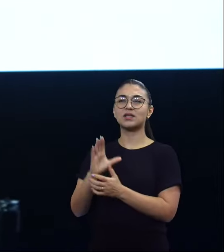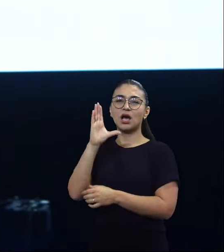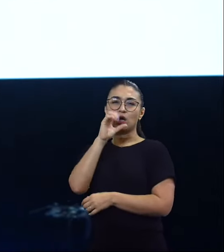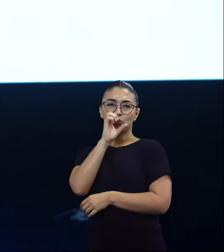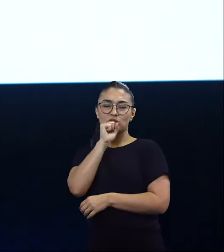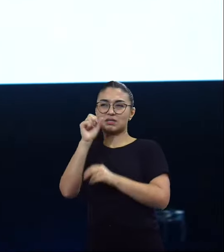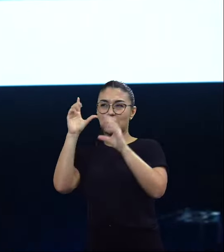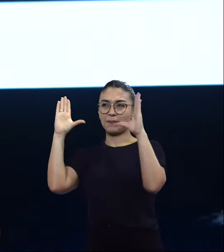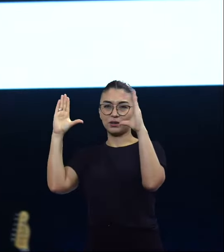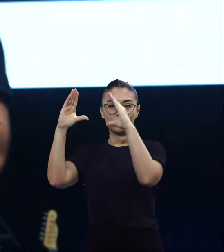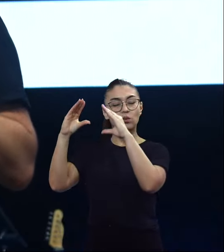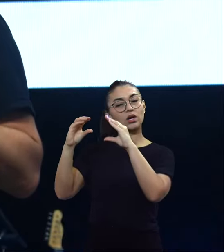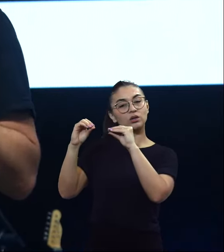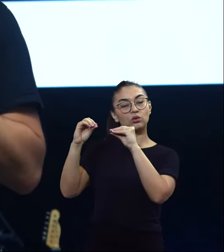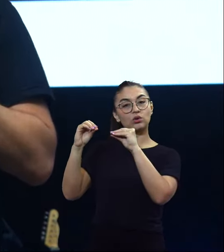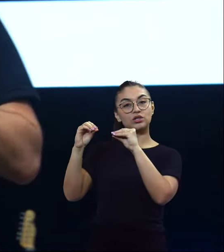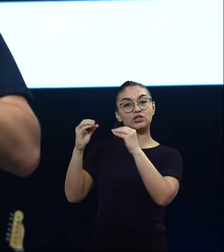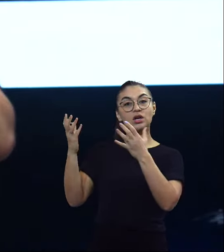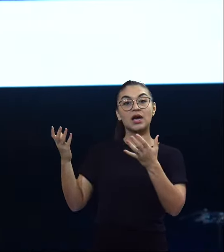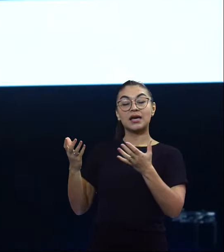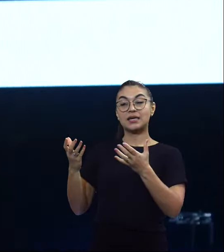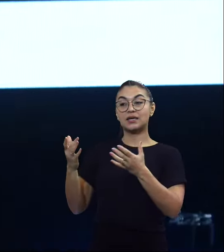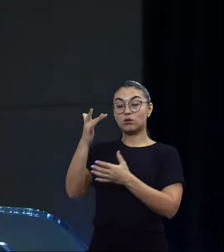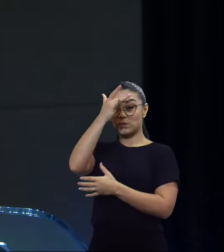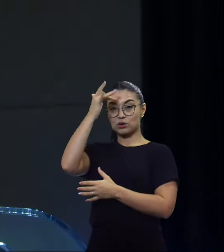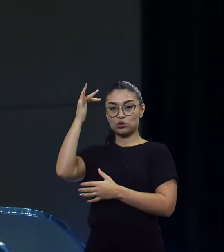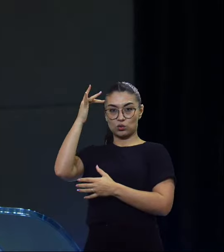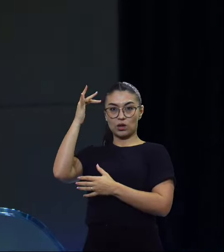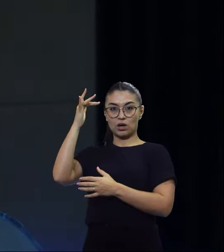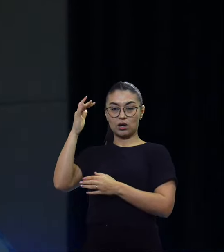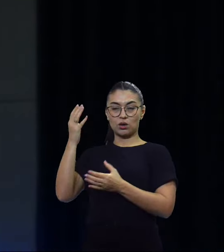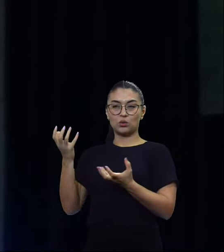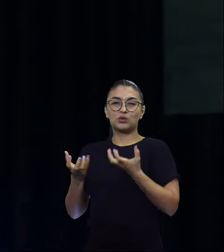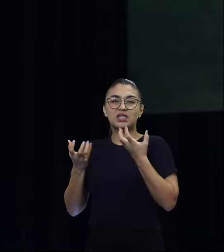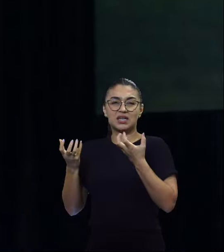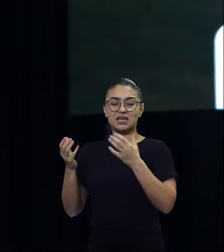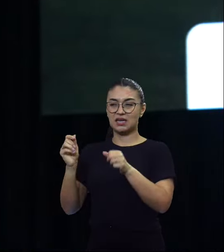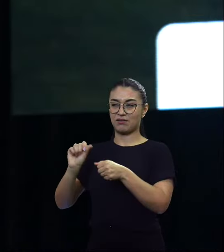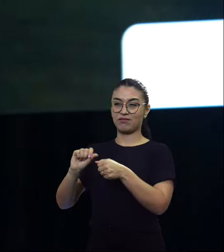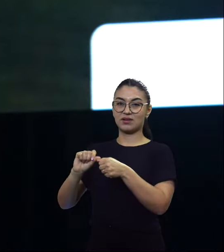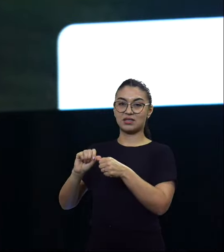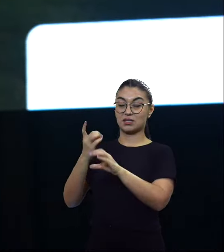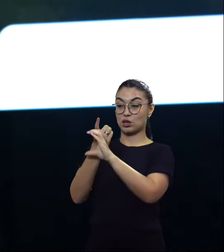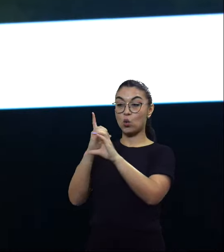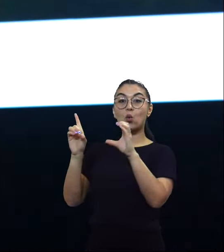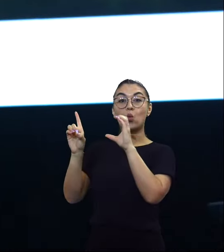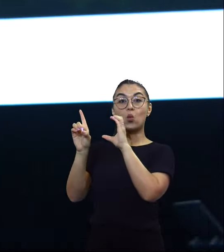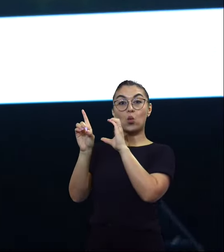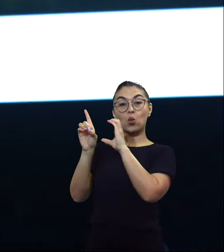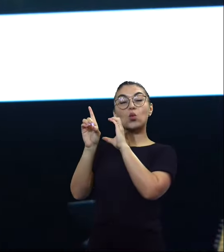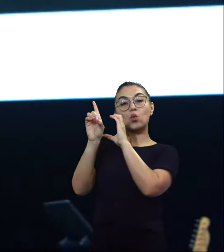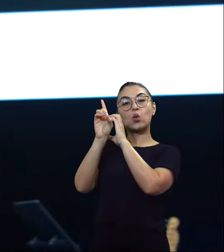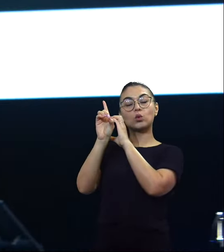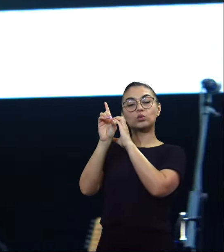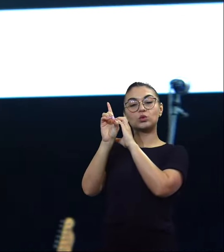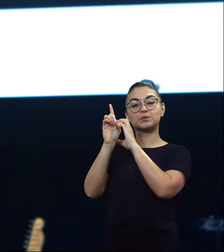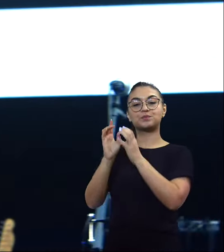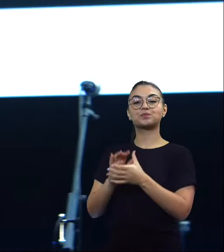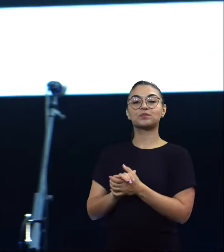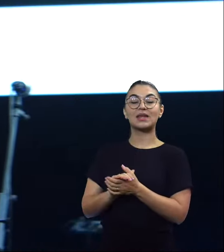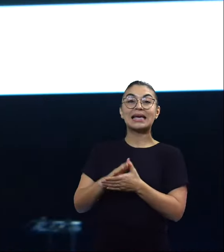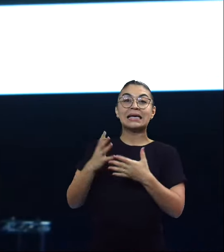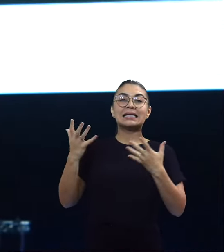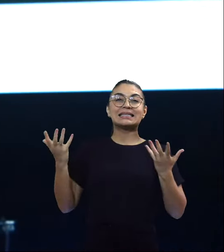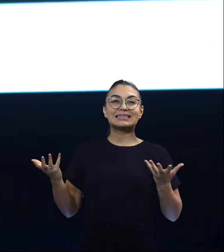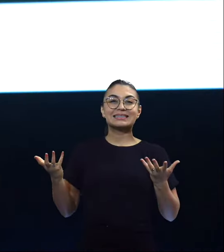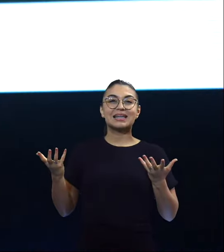uma fogueira, mas eles queriam fazer um culto externo, prepararam um monte de iluminação, gente, deu um trabalho gigantesco montar aquele culto, e aí começou a vir aquelas nuvens